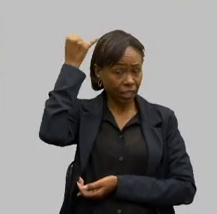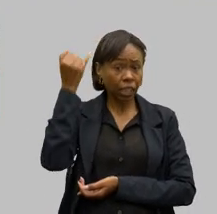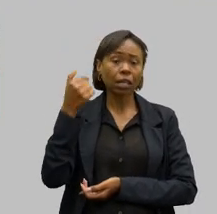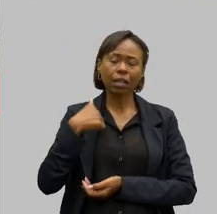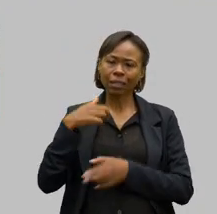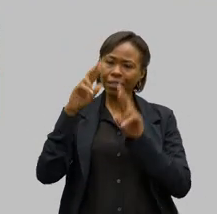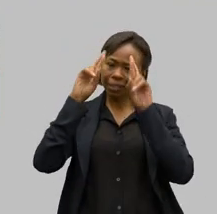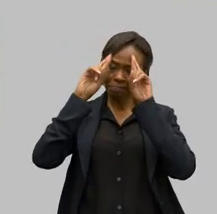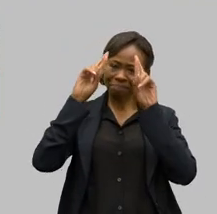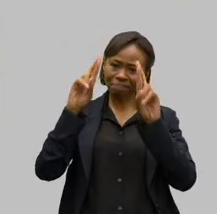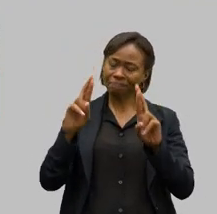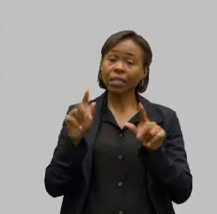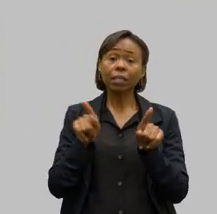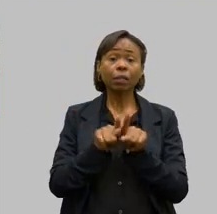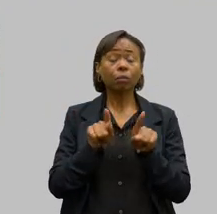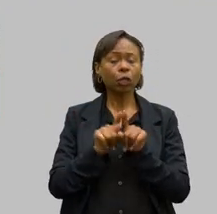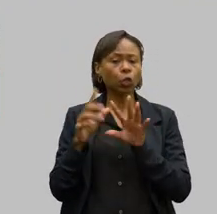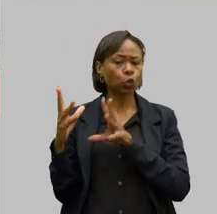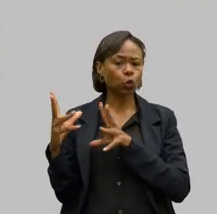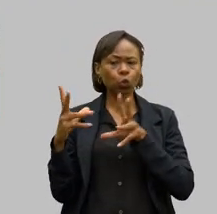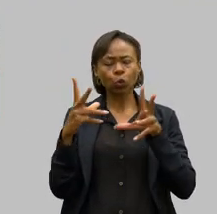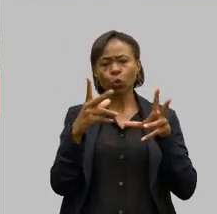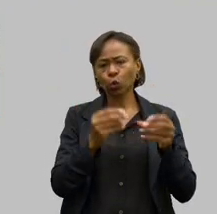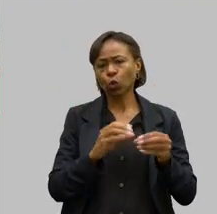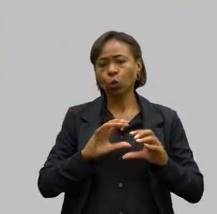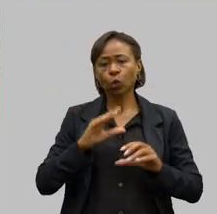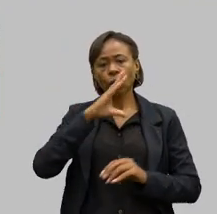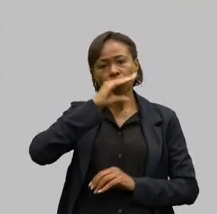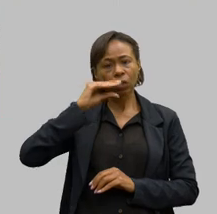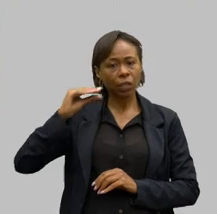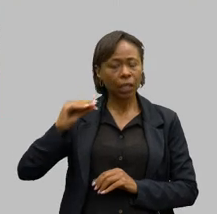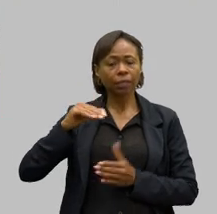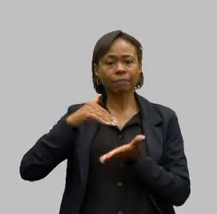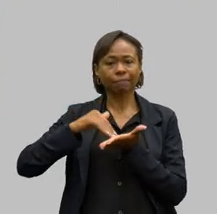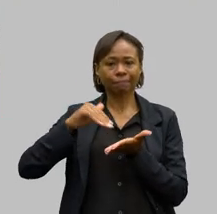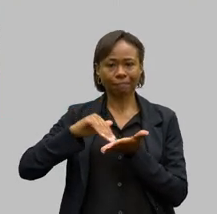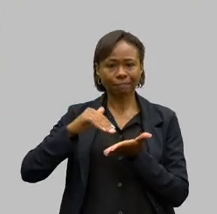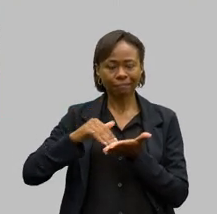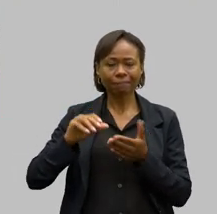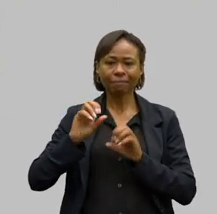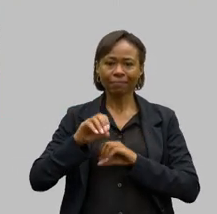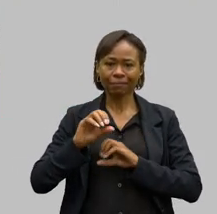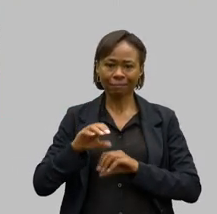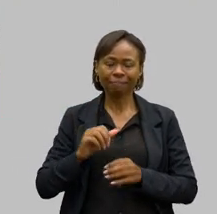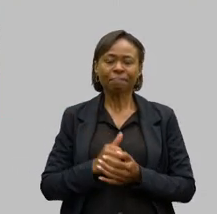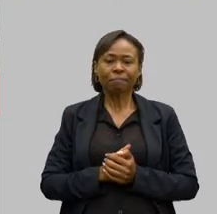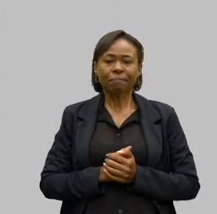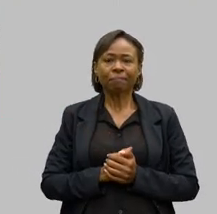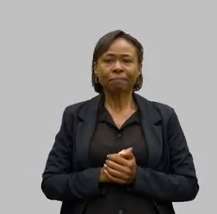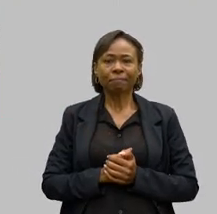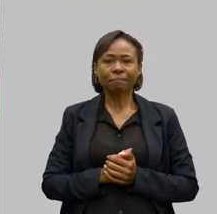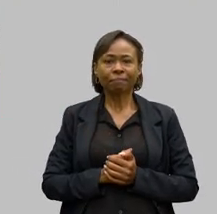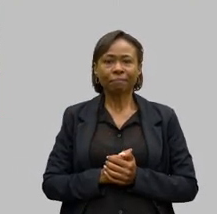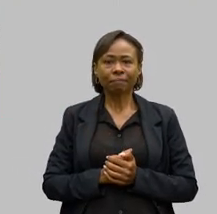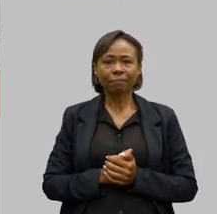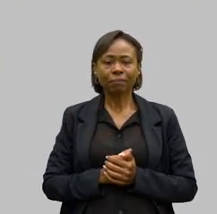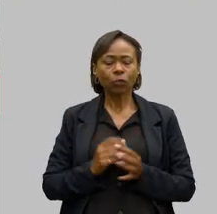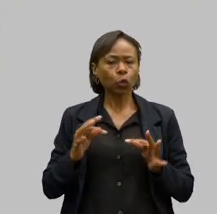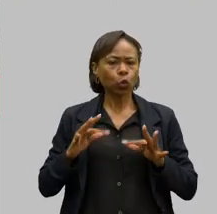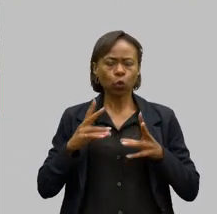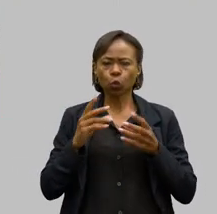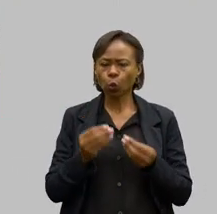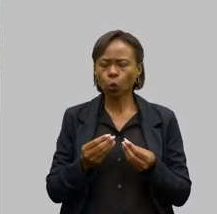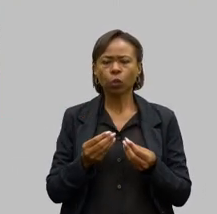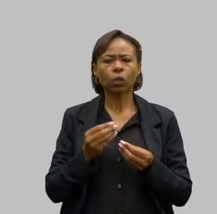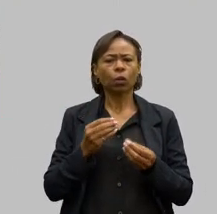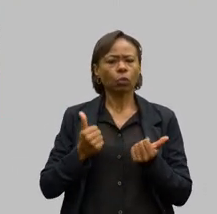sua pessoa, cumprimentar todos os funcionários da Secretaria de Educação, todos os assessores desta